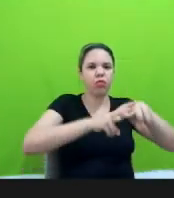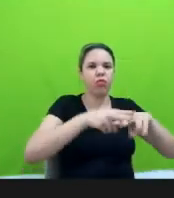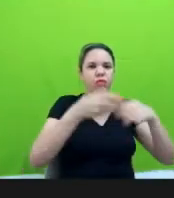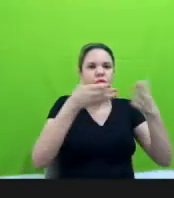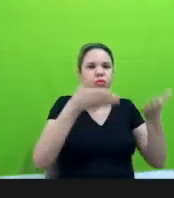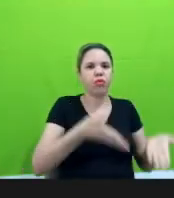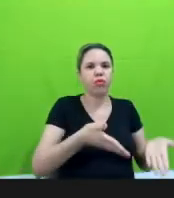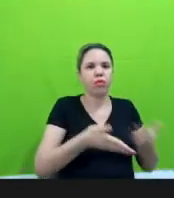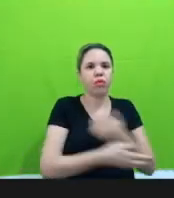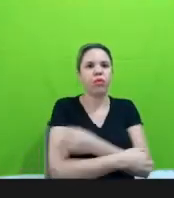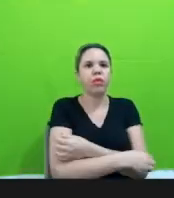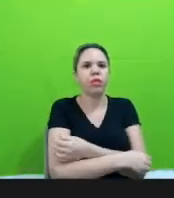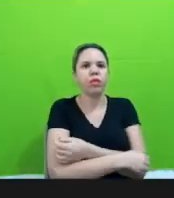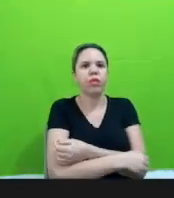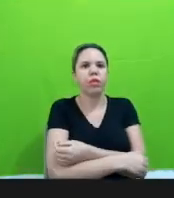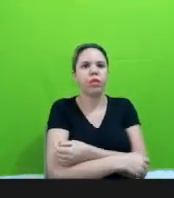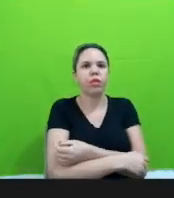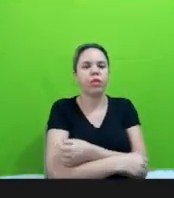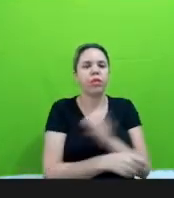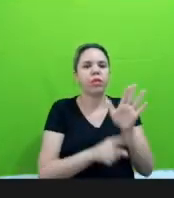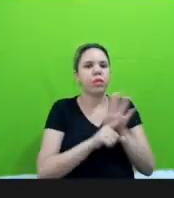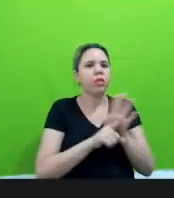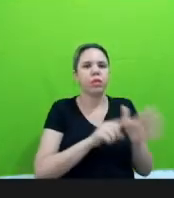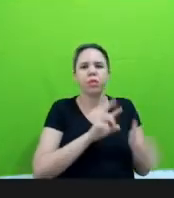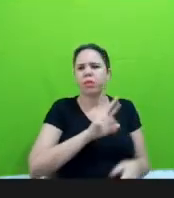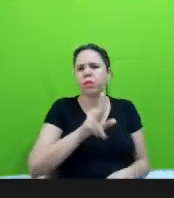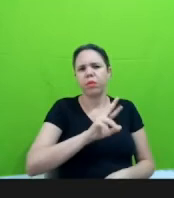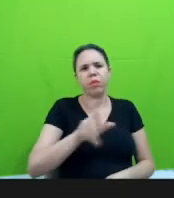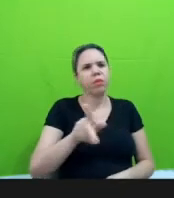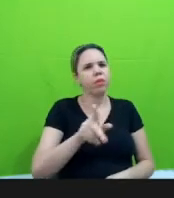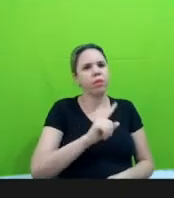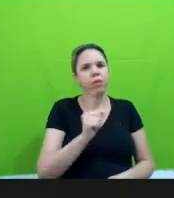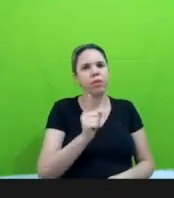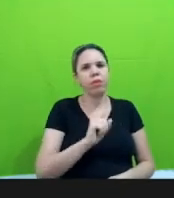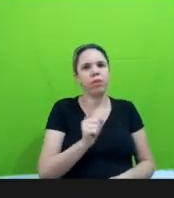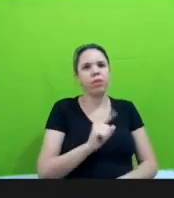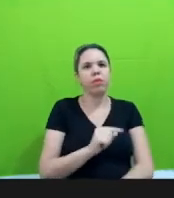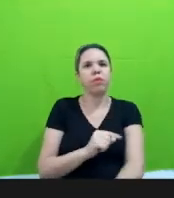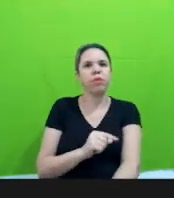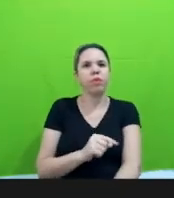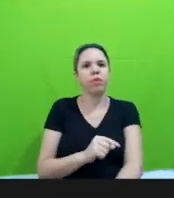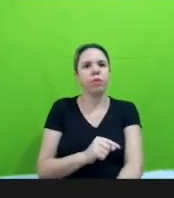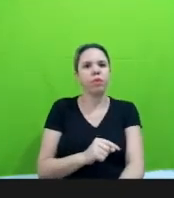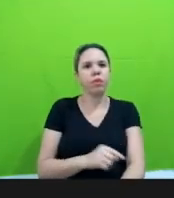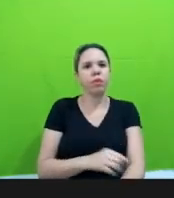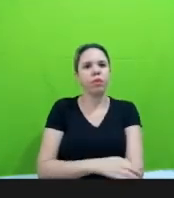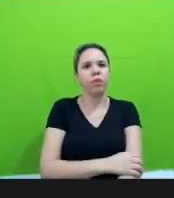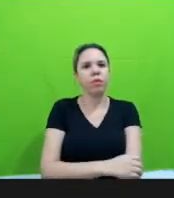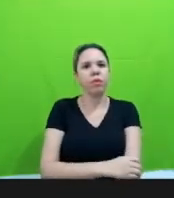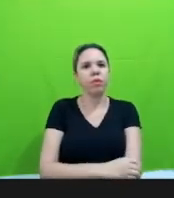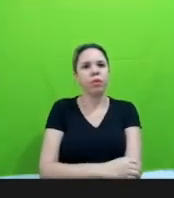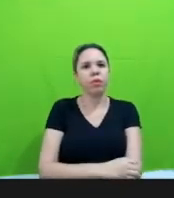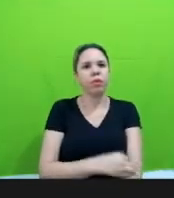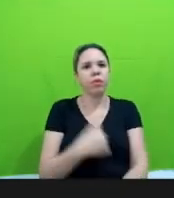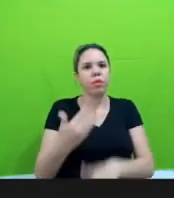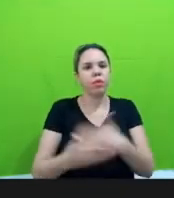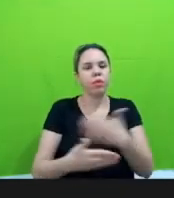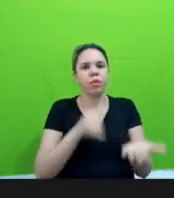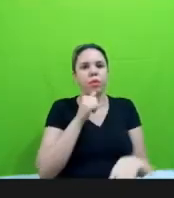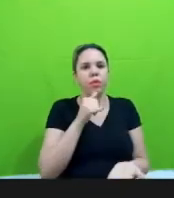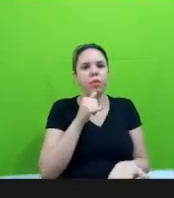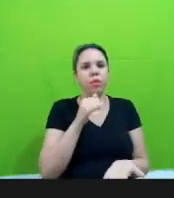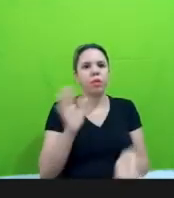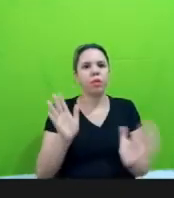Se vazar dados pessoais. Gente, não é assim que funciona, né? Ninguém vai sair sendo multado, NPD não